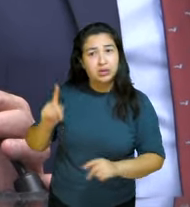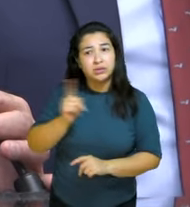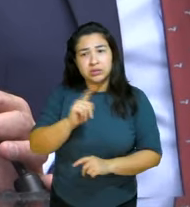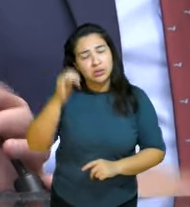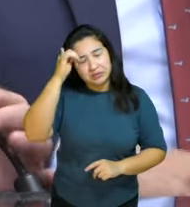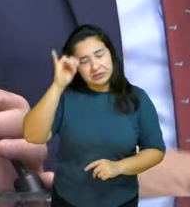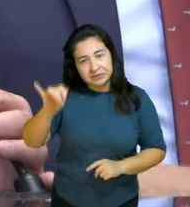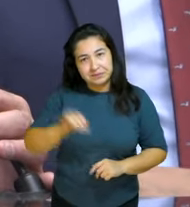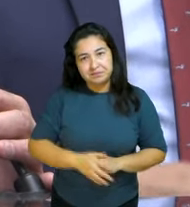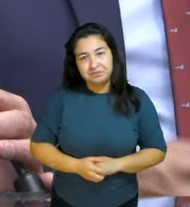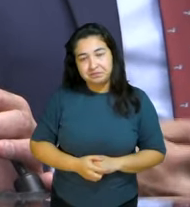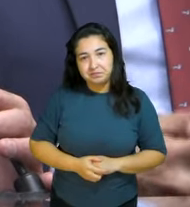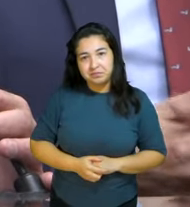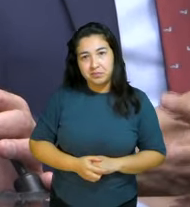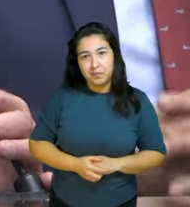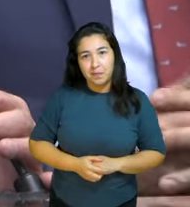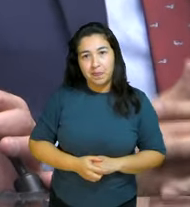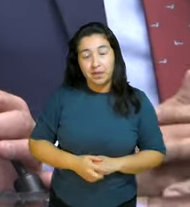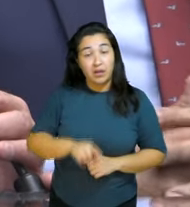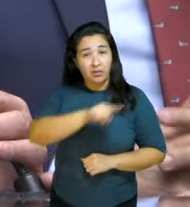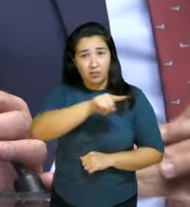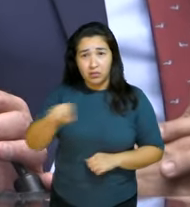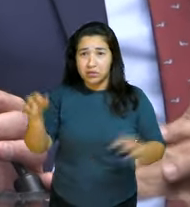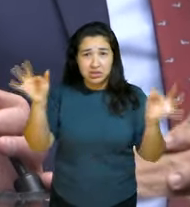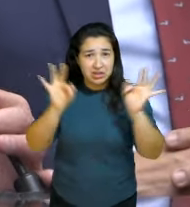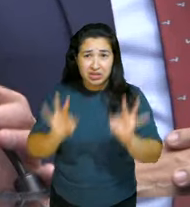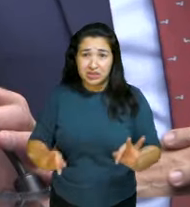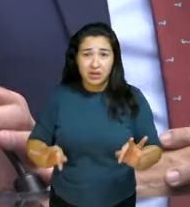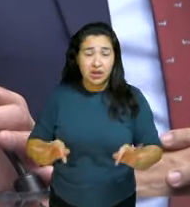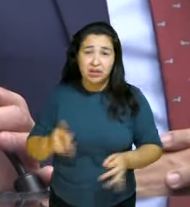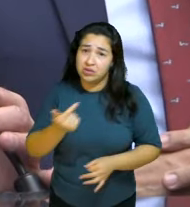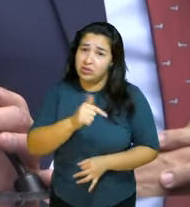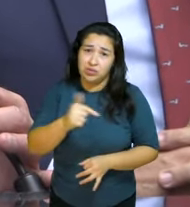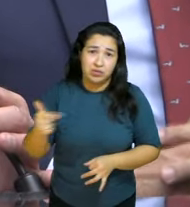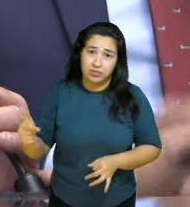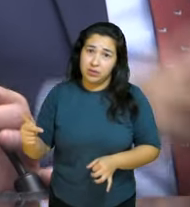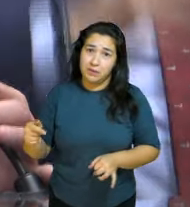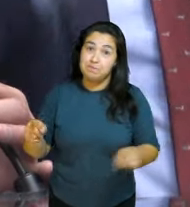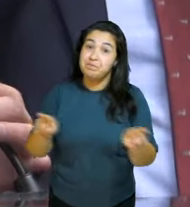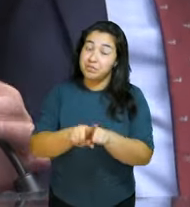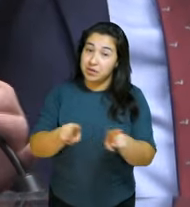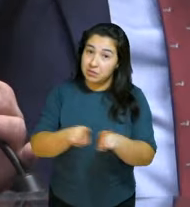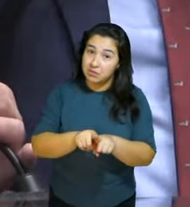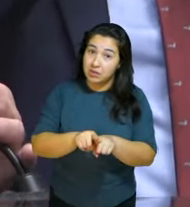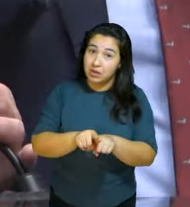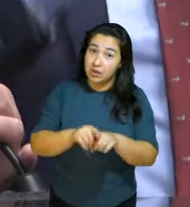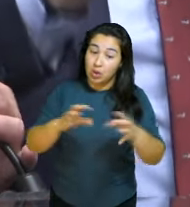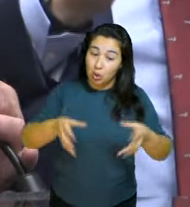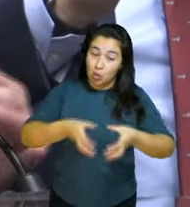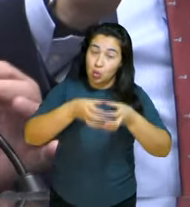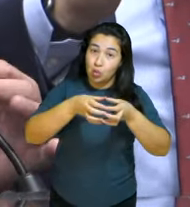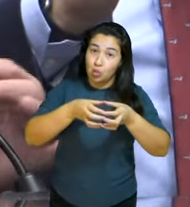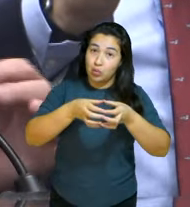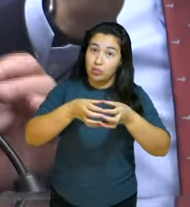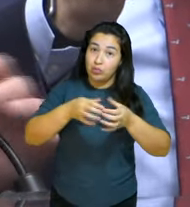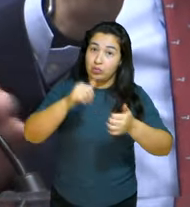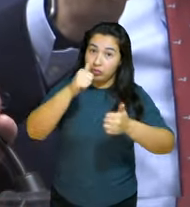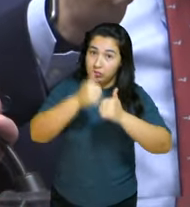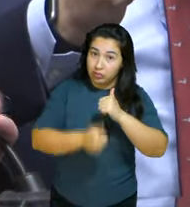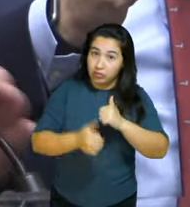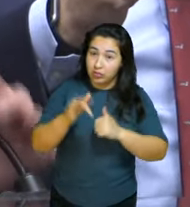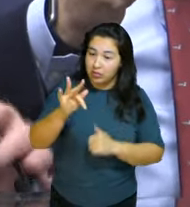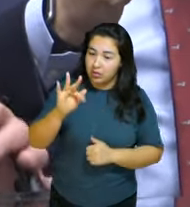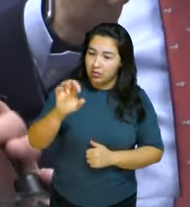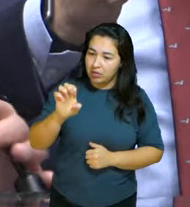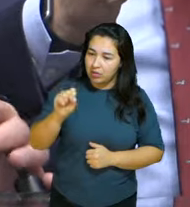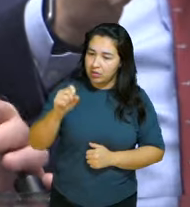ninguém saiu feliz com isso, a FESPORT também não saiu feliz com isso. Quando acontece de dar alguma coisa